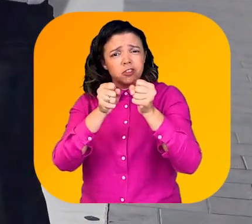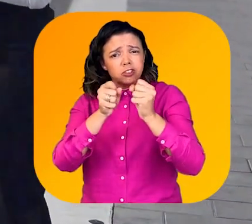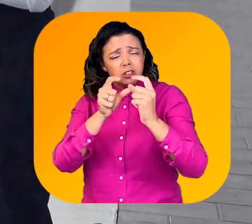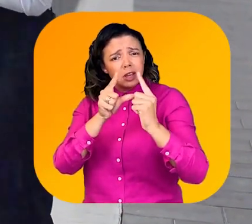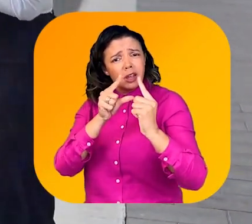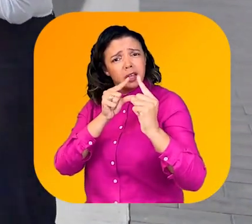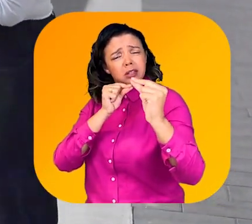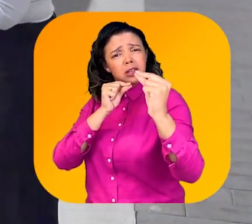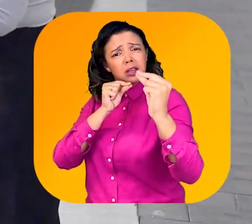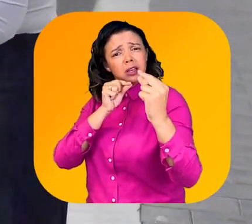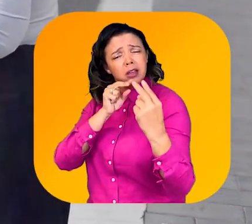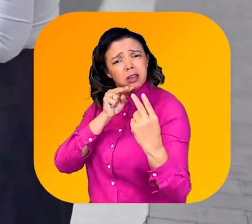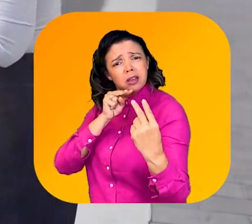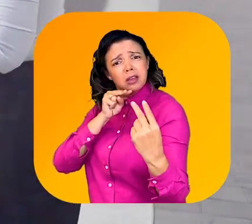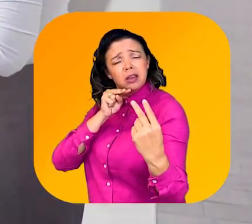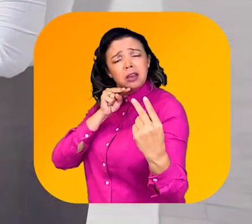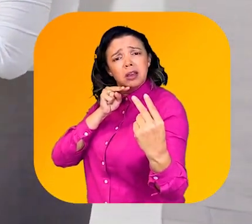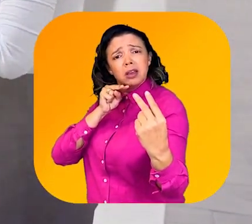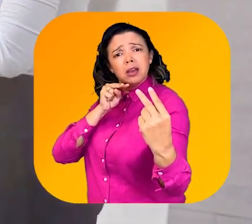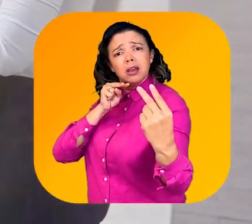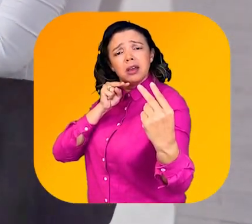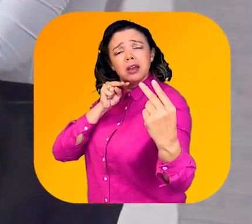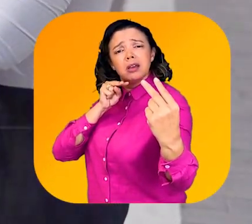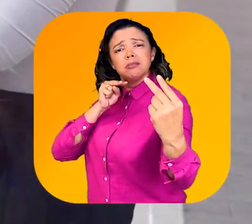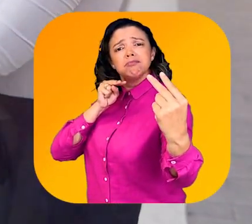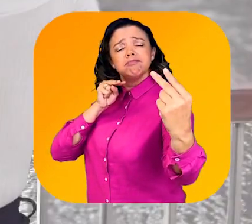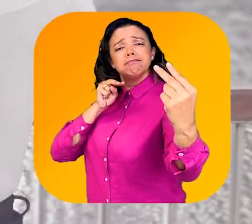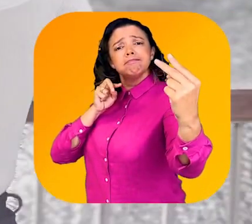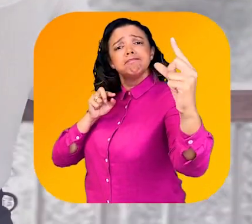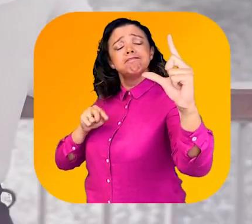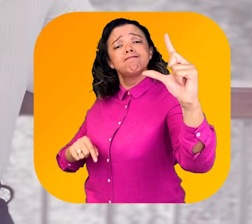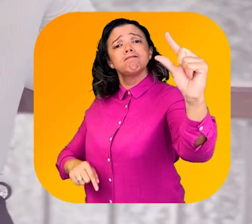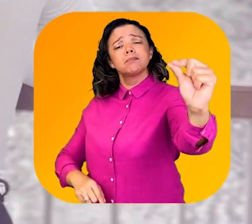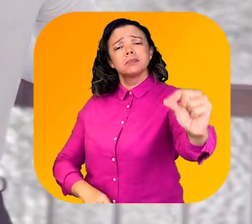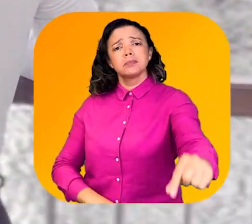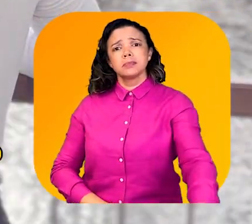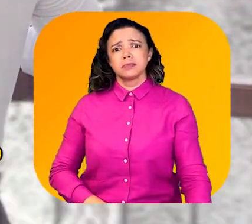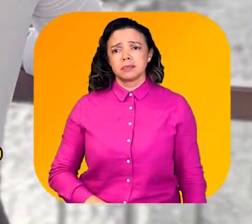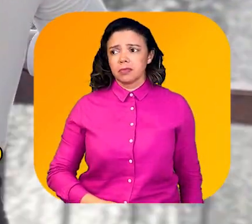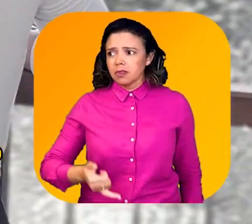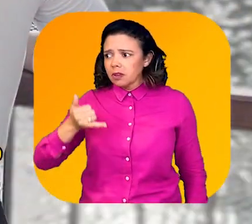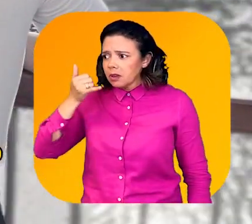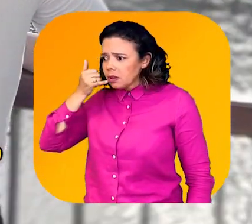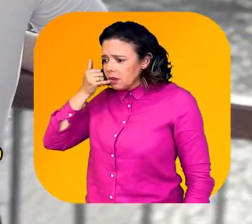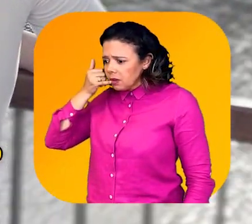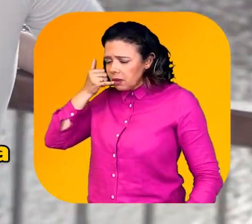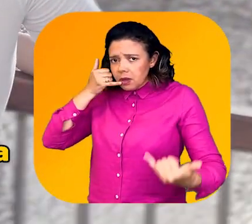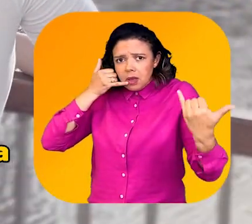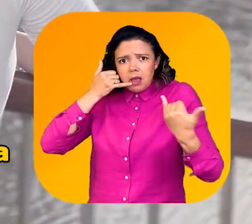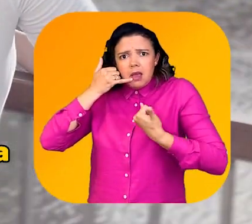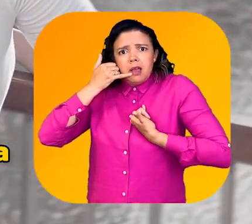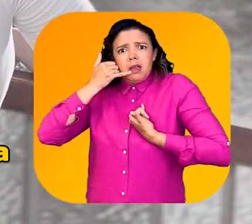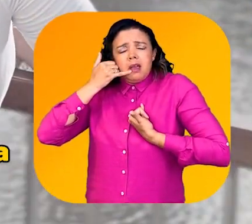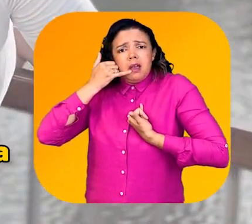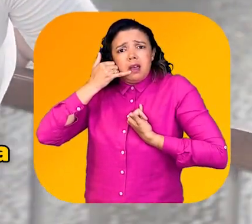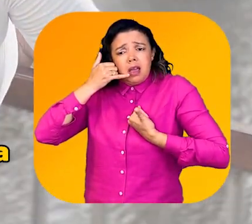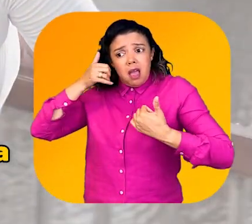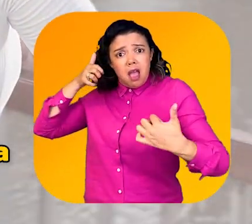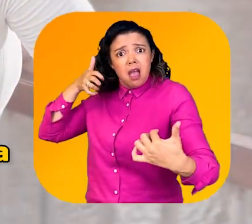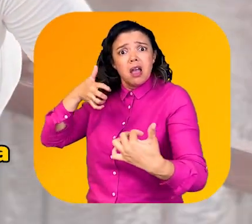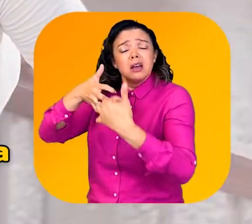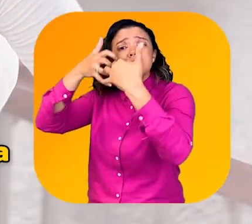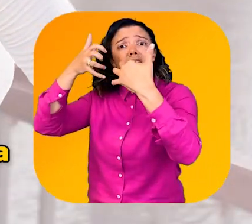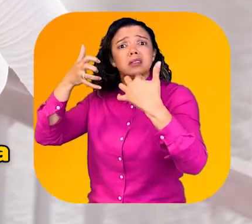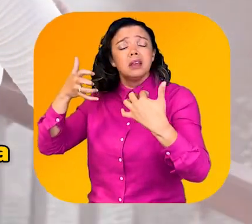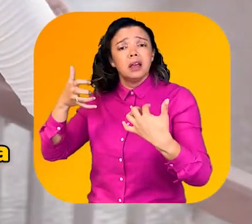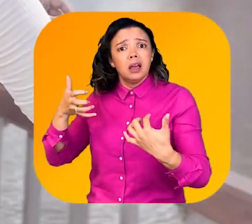ele fechando a grade e olhando para ele, e ele saiu. E aconteceu a ligação, avisando que ele tinha sofrido